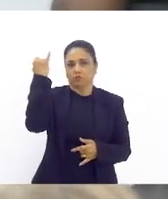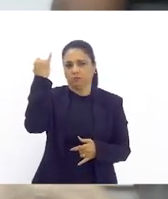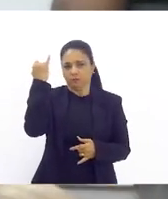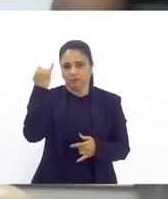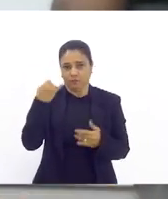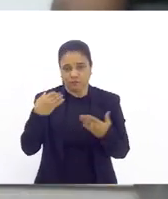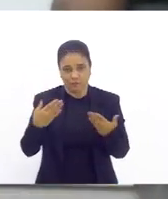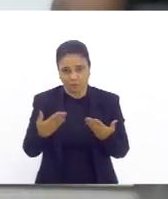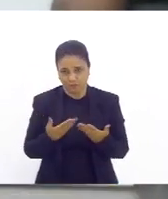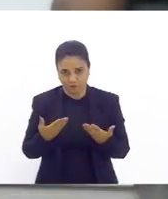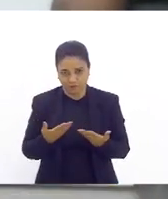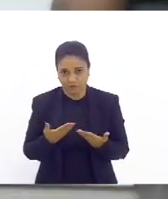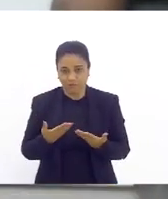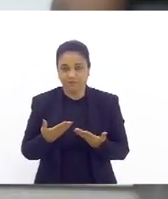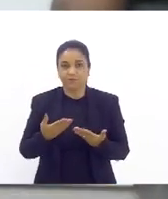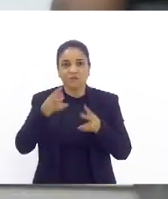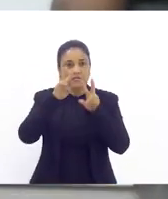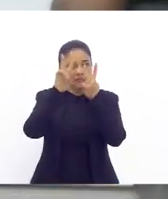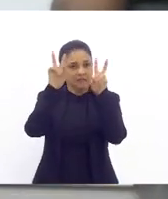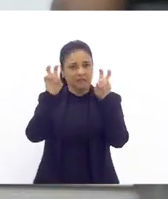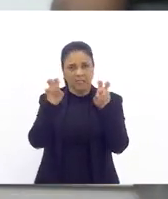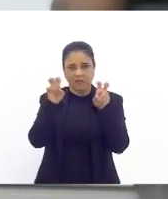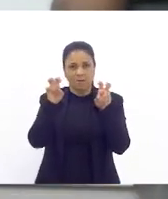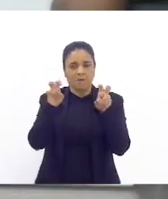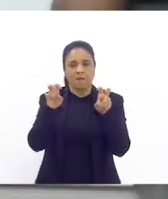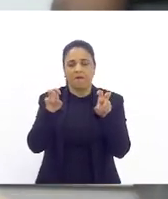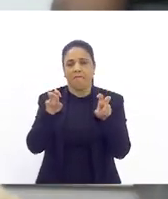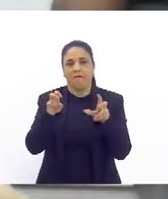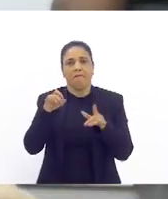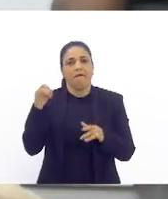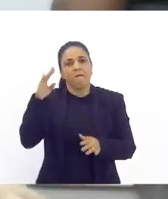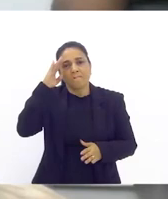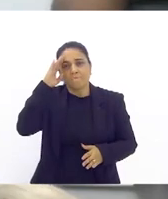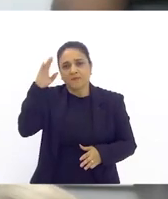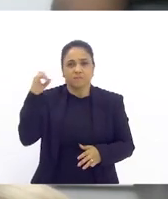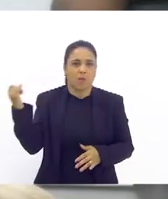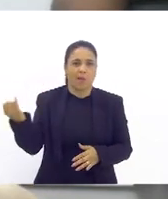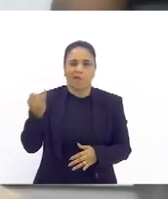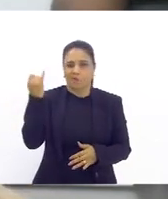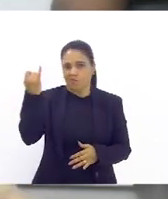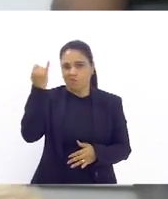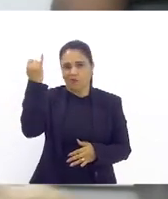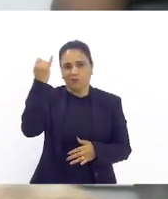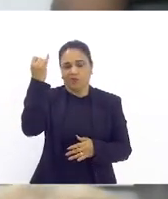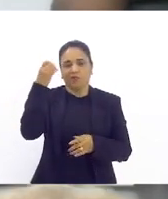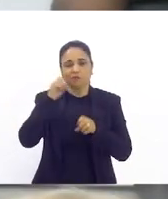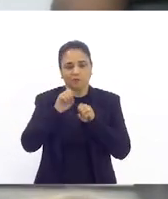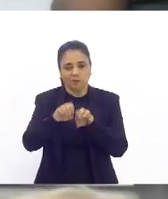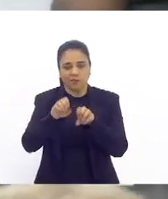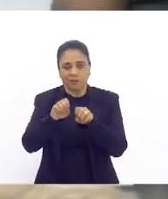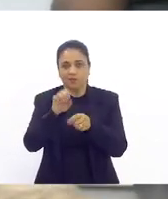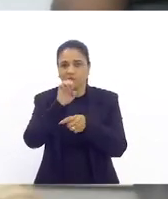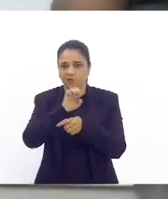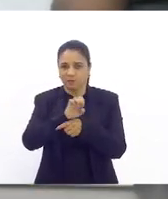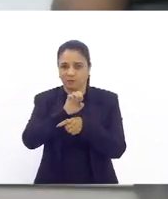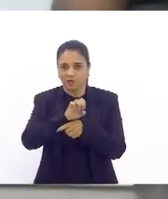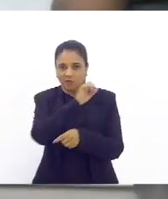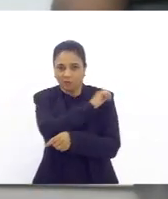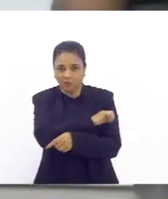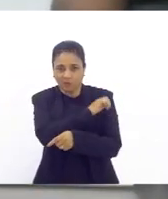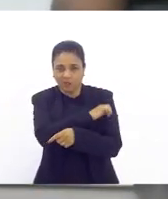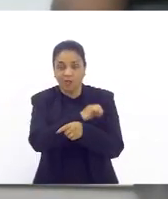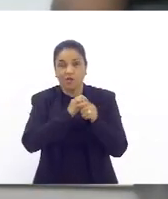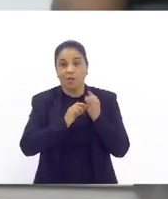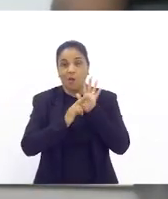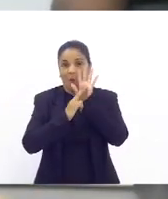cujo tema importantíssimo para educação do nosso estado e falo aqui em nome da presidente da